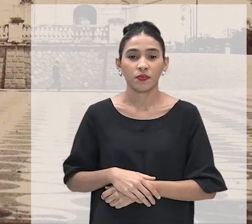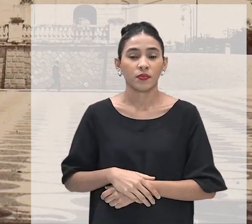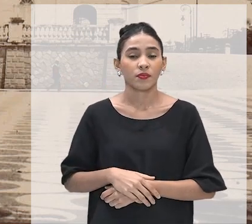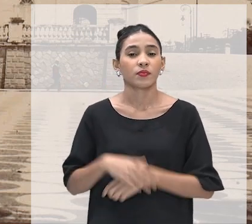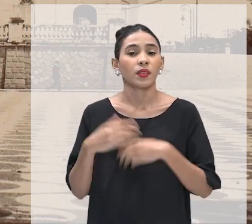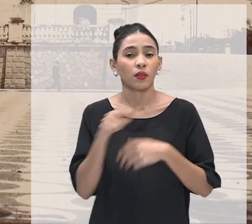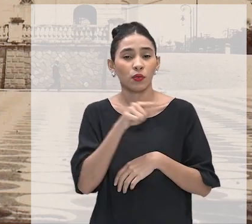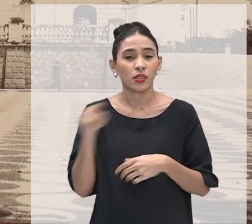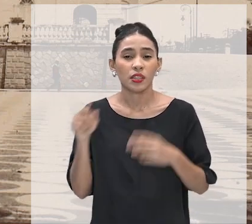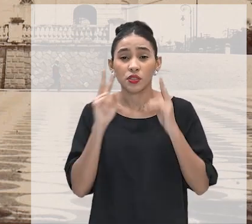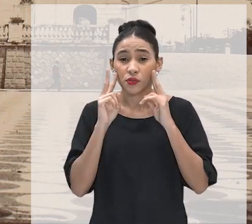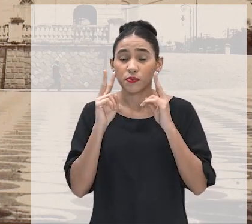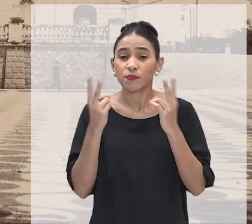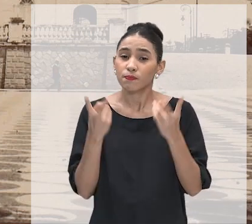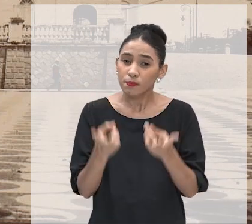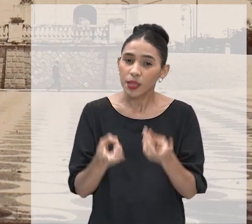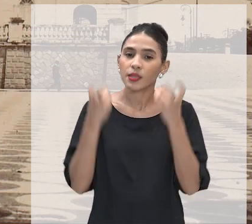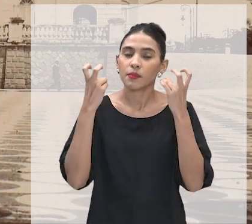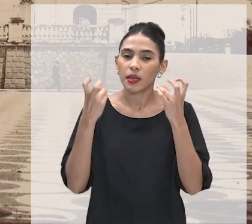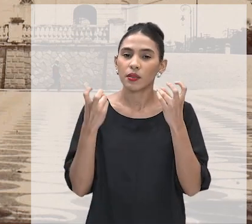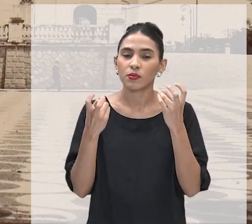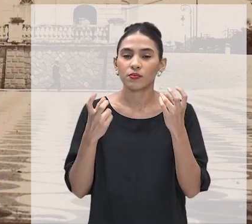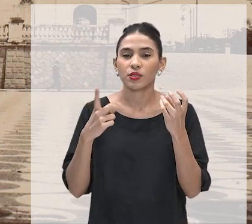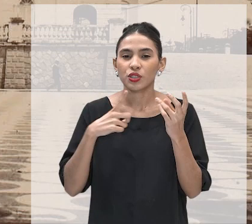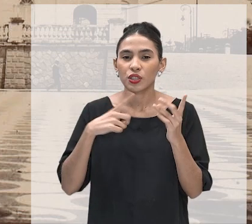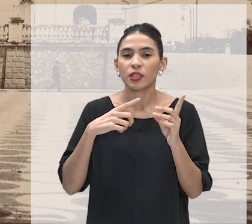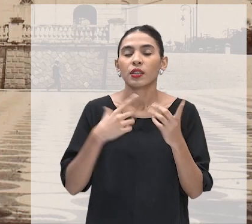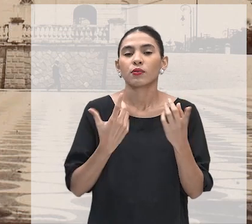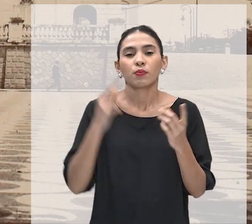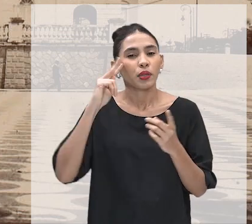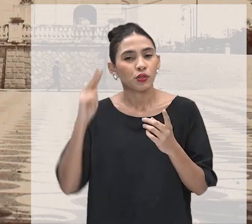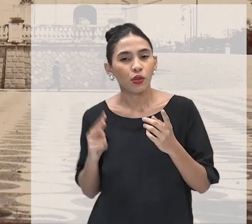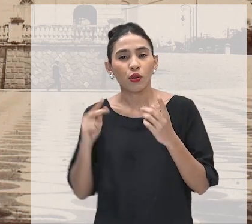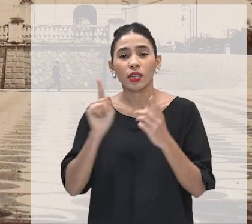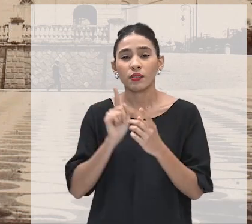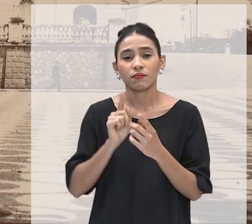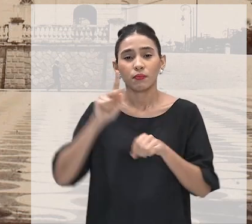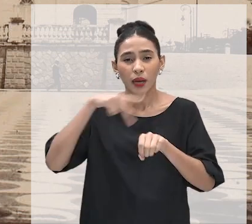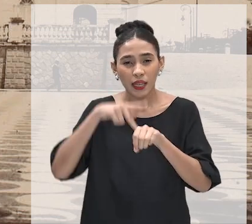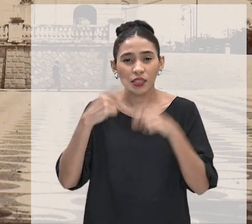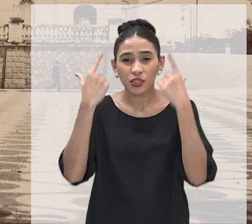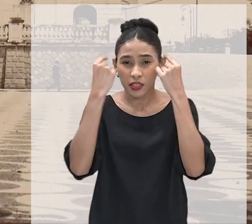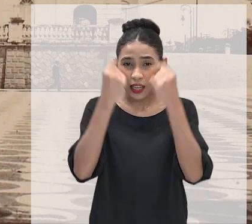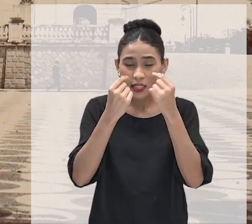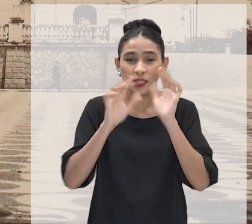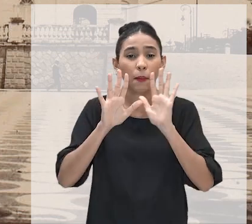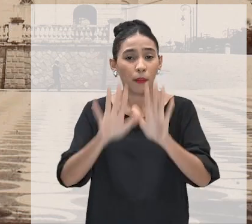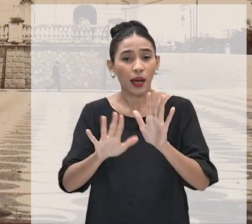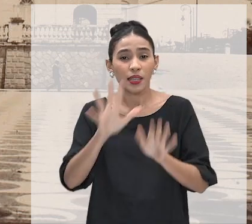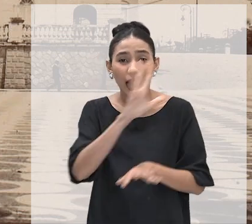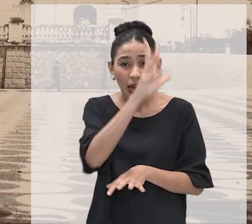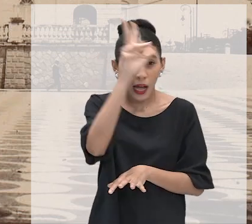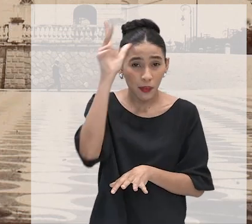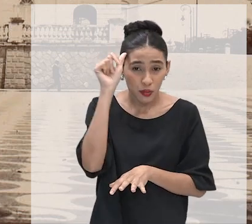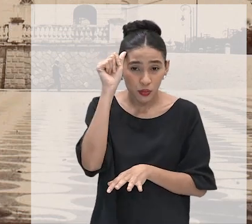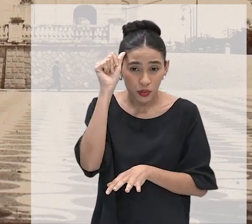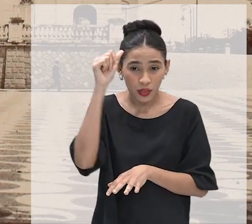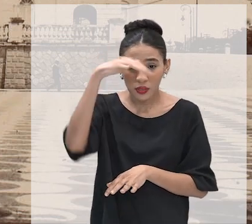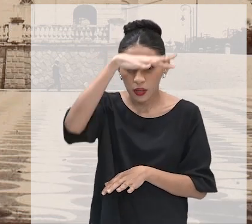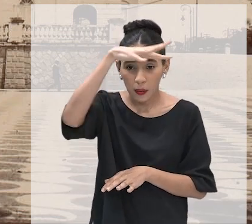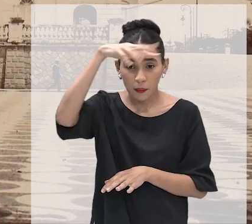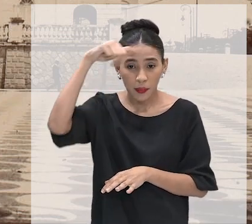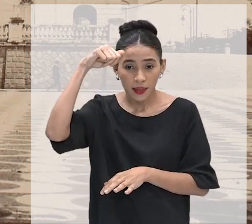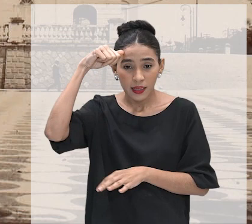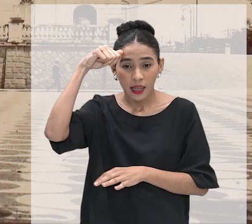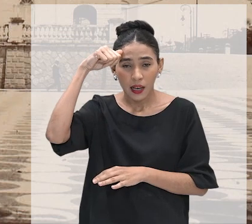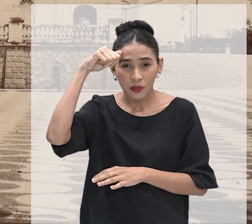Grécia, o teatro, e tem toda uma valorização. Mas o Amazonas, Manaus, ela não ficou atrás. Dentro